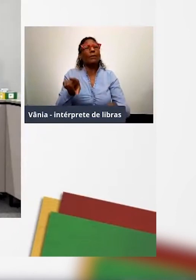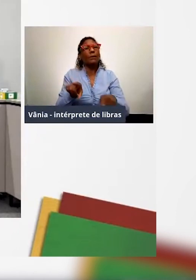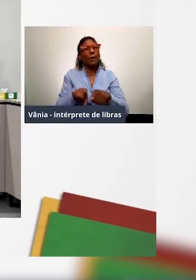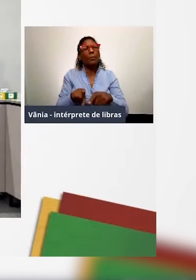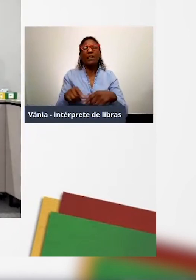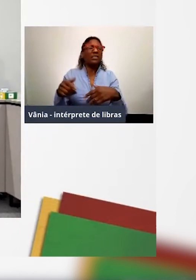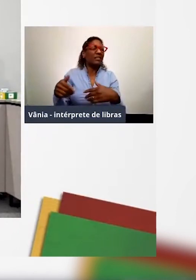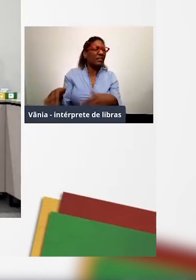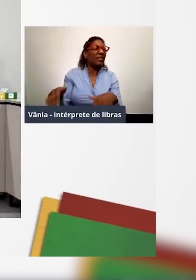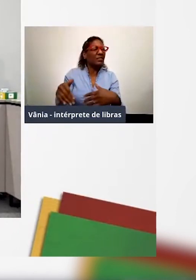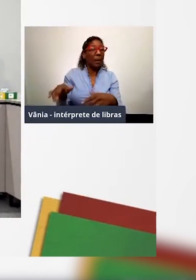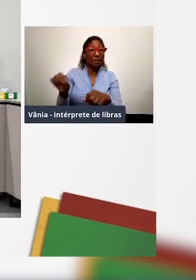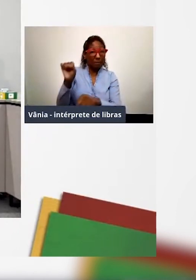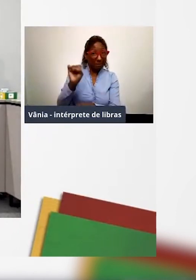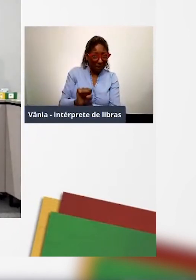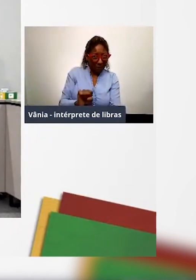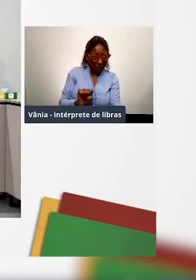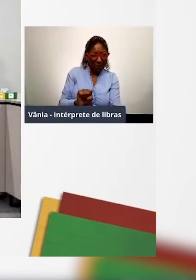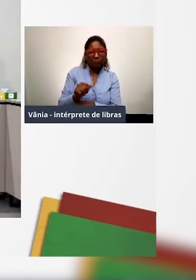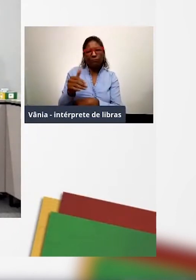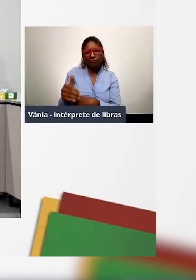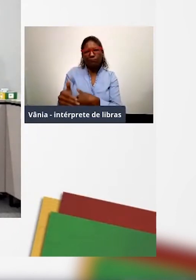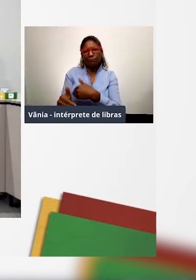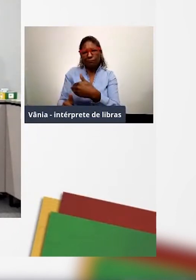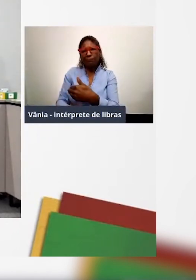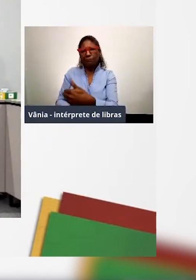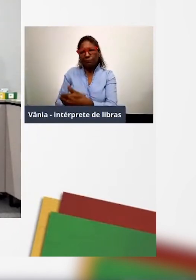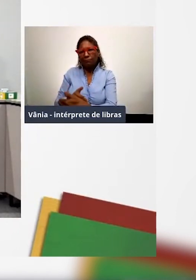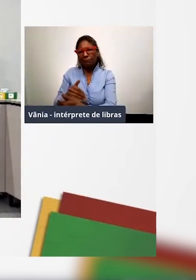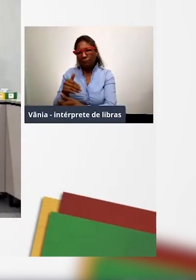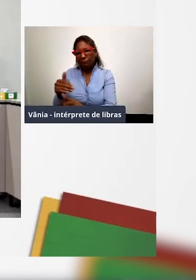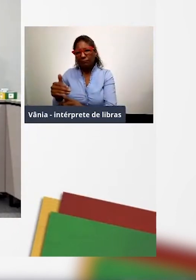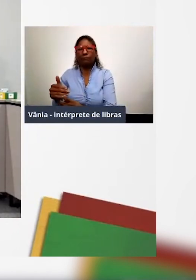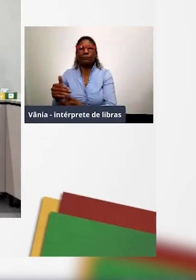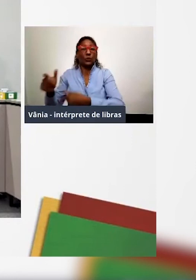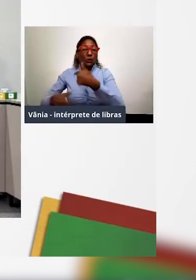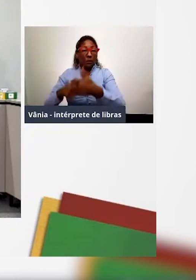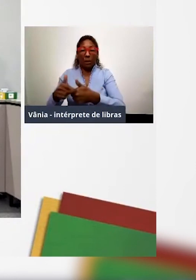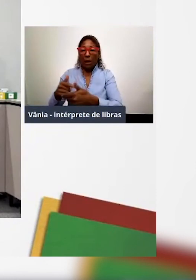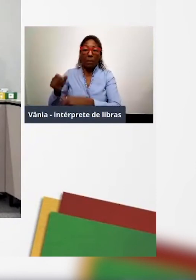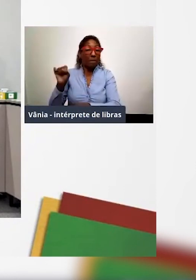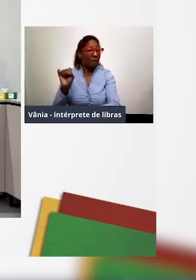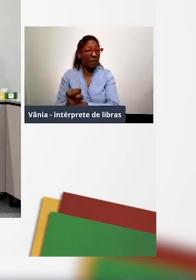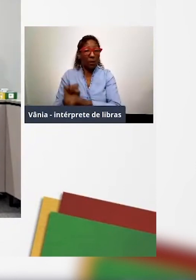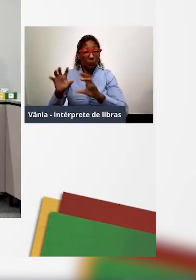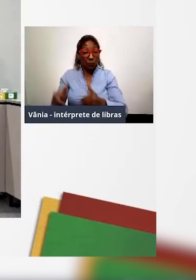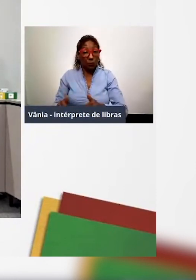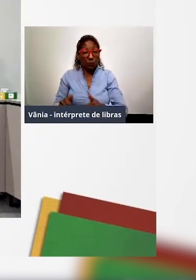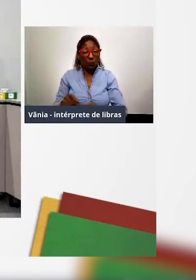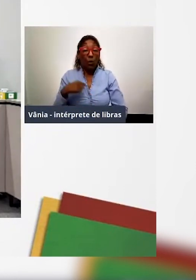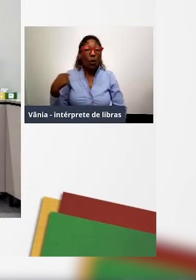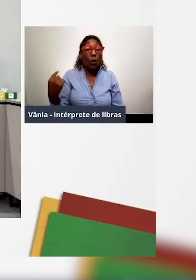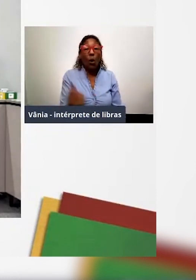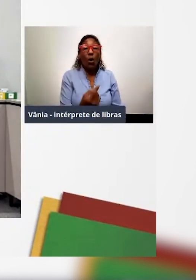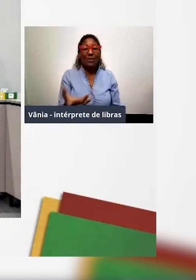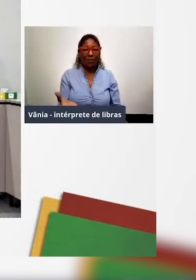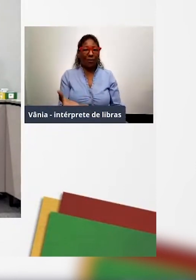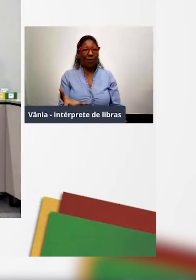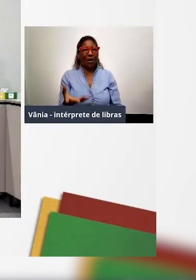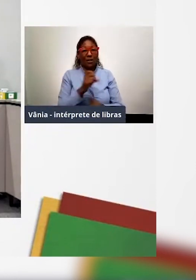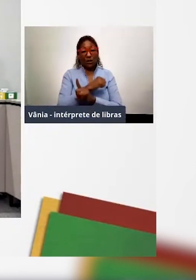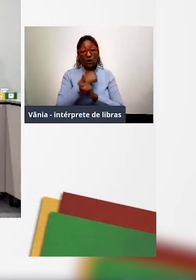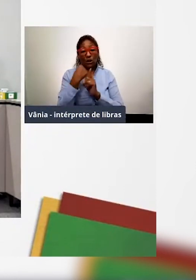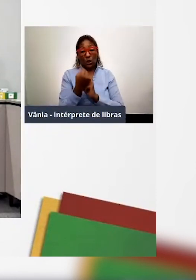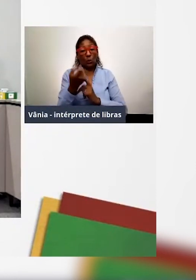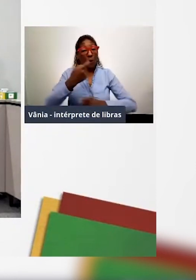um super restritivo lockdown de atividades. E nós sabemos que a nossa realidade socioeconômica